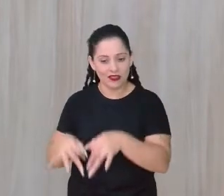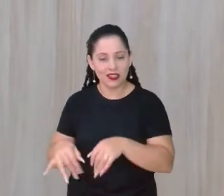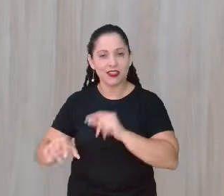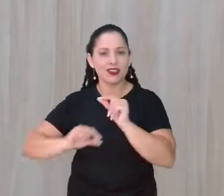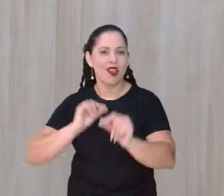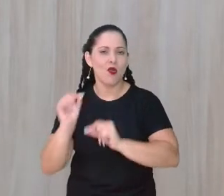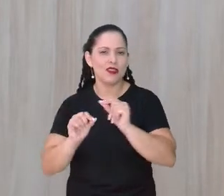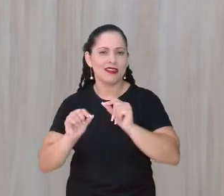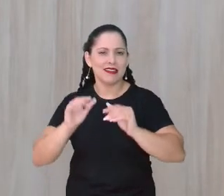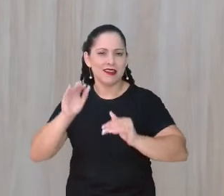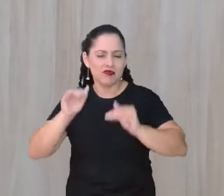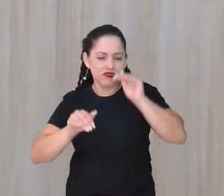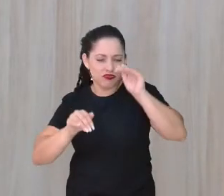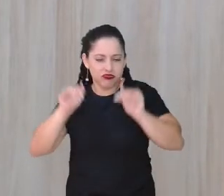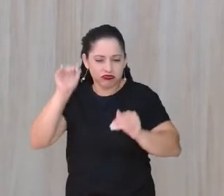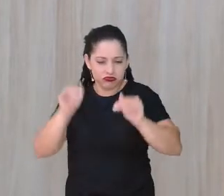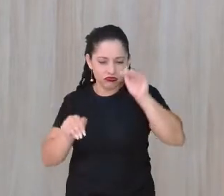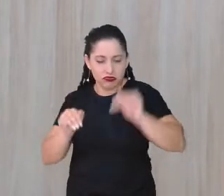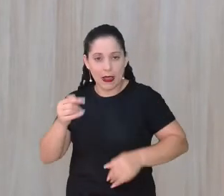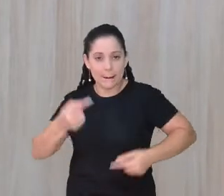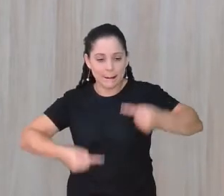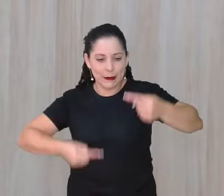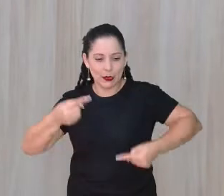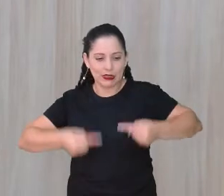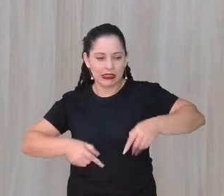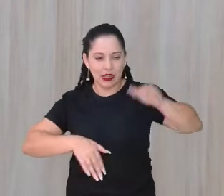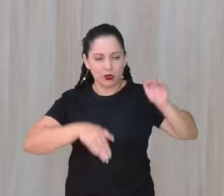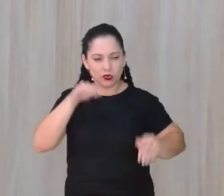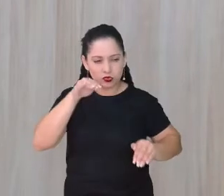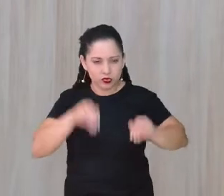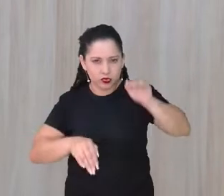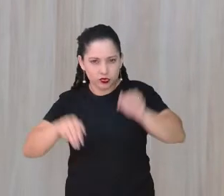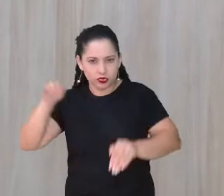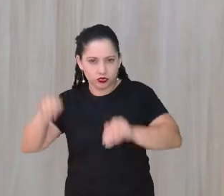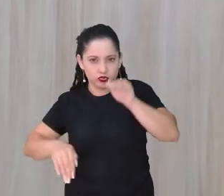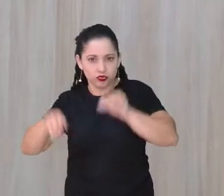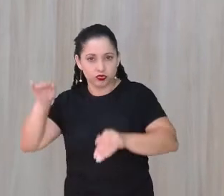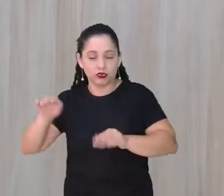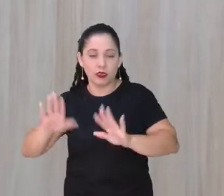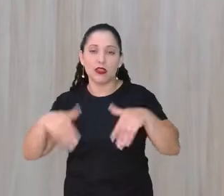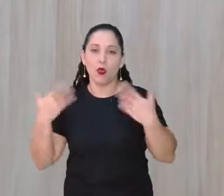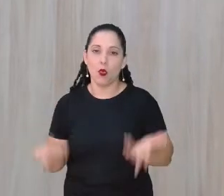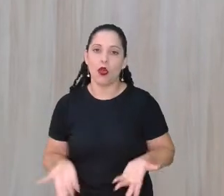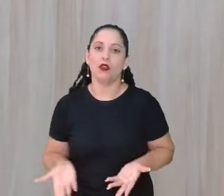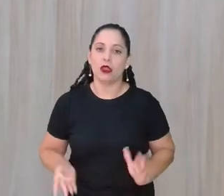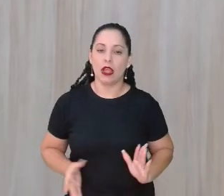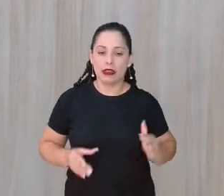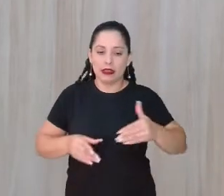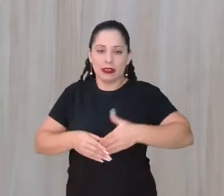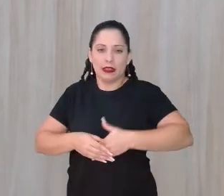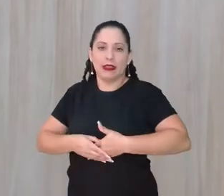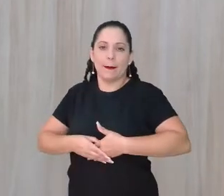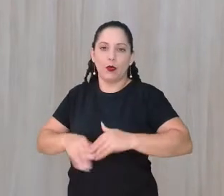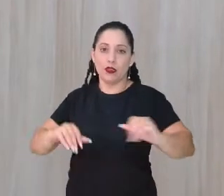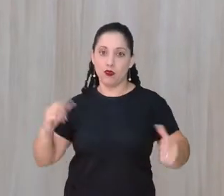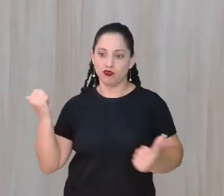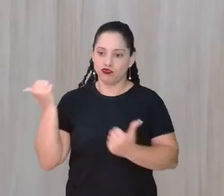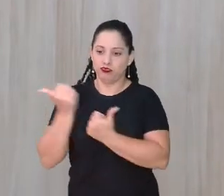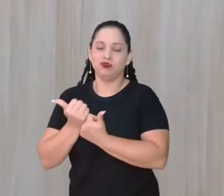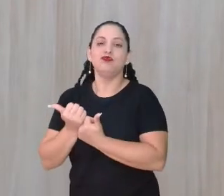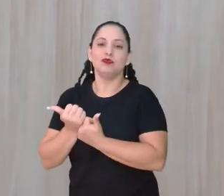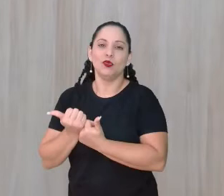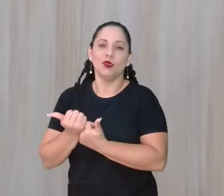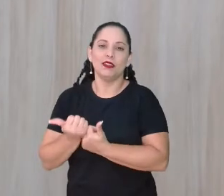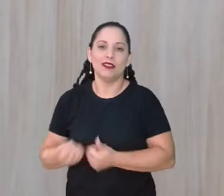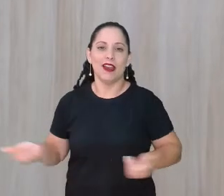dessa instabilidade política. Então, por isso que quando Napoleão chega ao poder, né, a ideia seria essa. Só